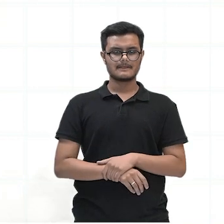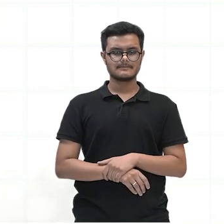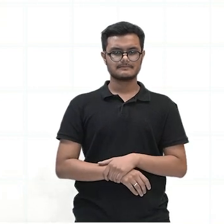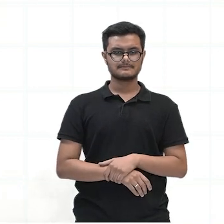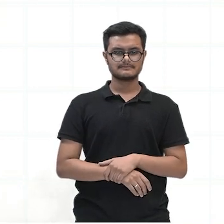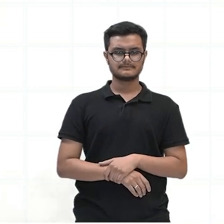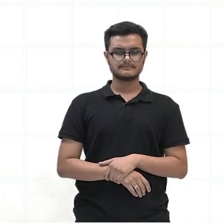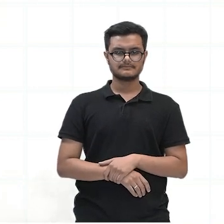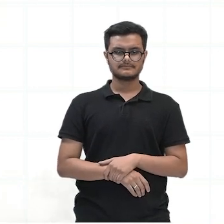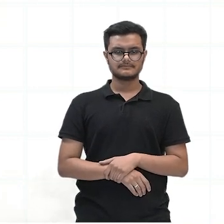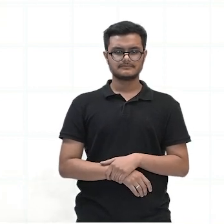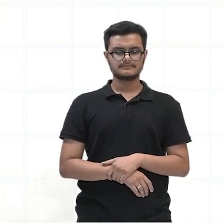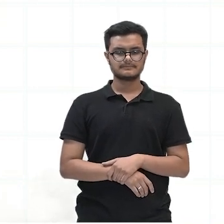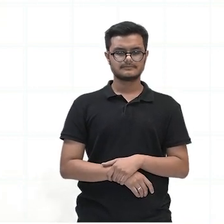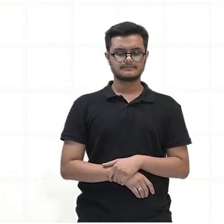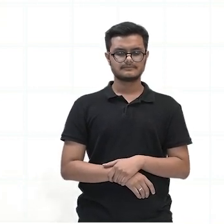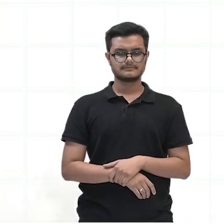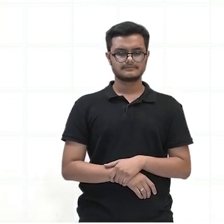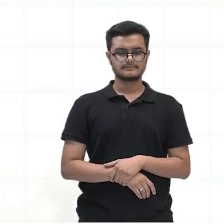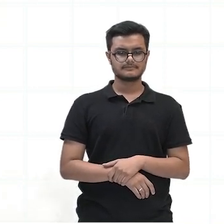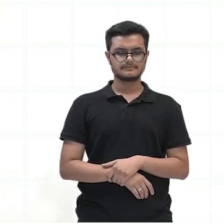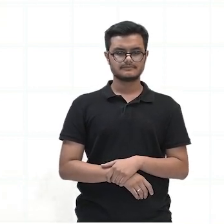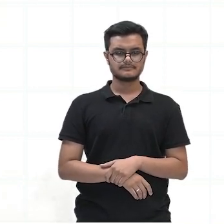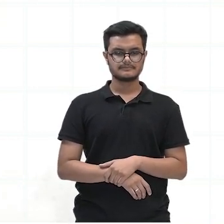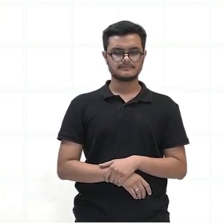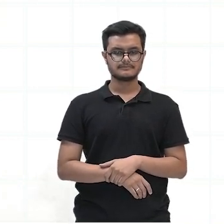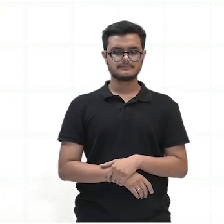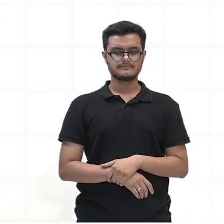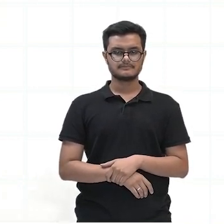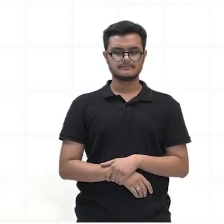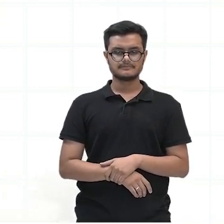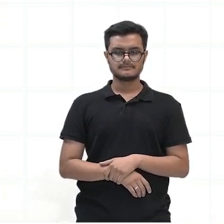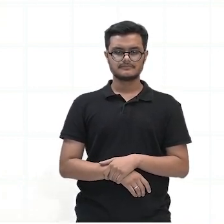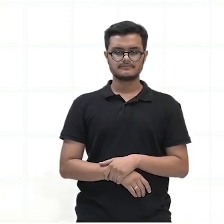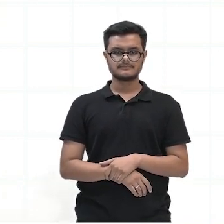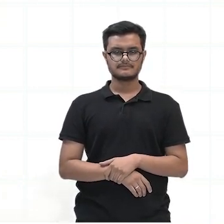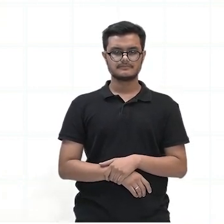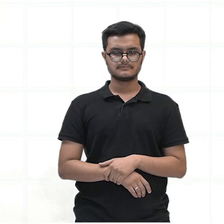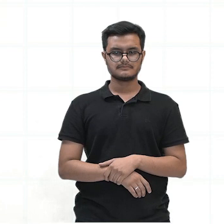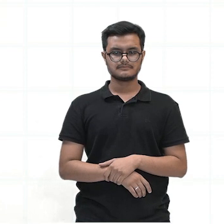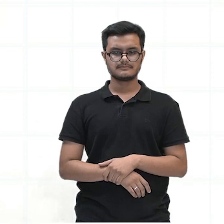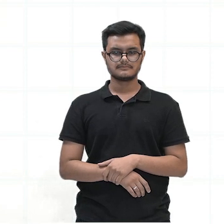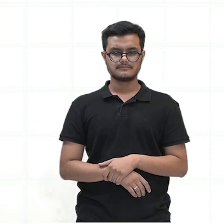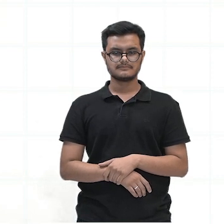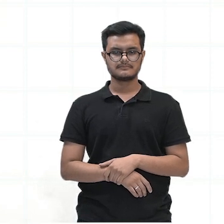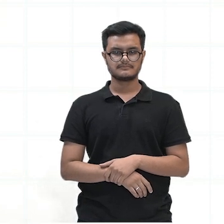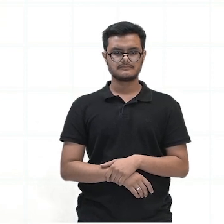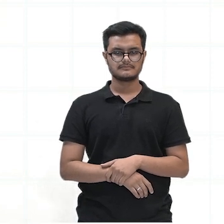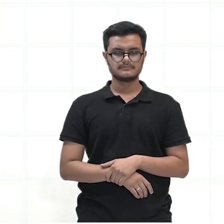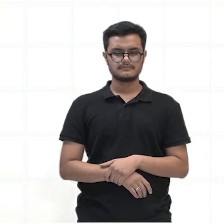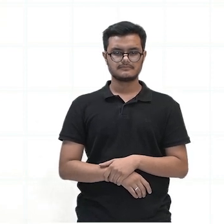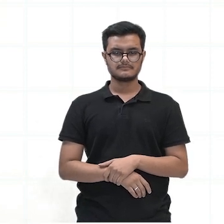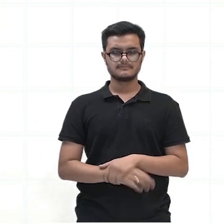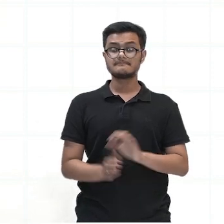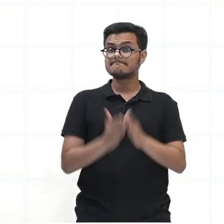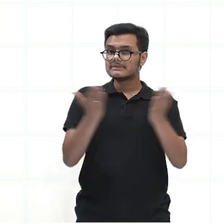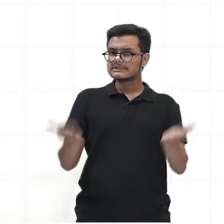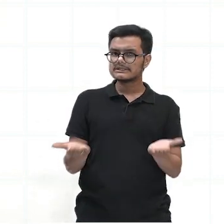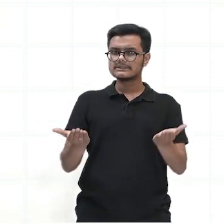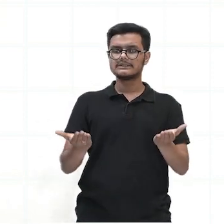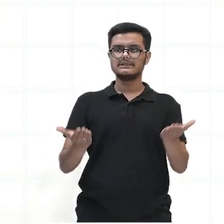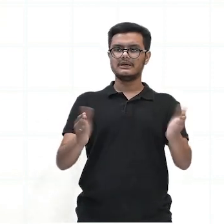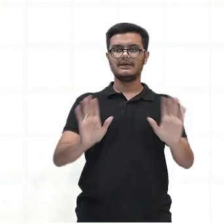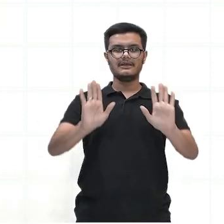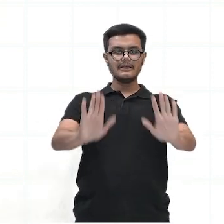soube, many interesting information about their history. Então, eu soube, eu